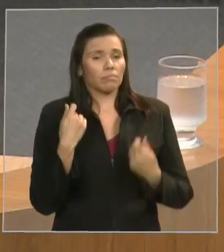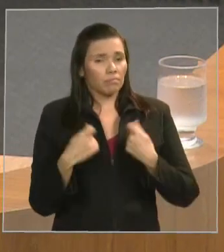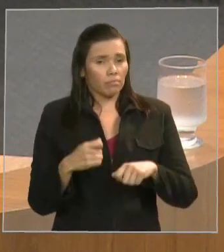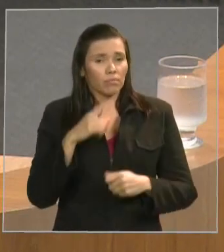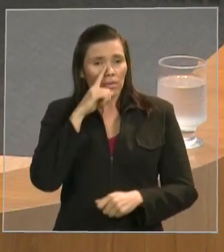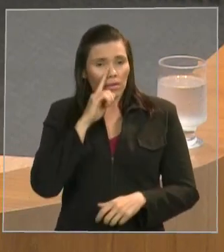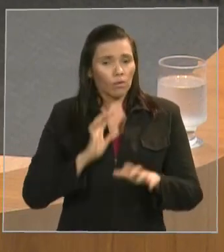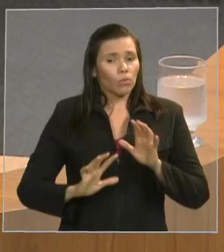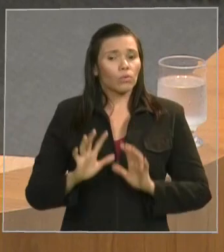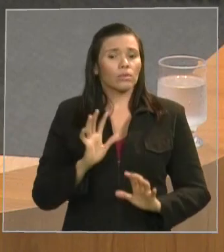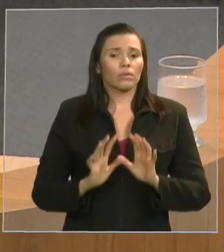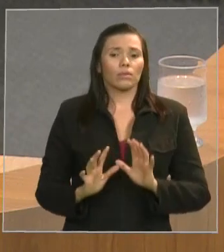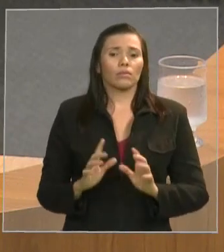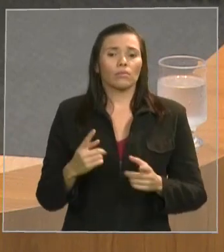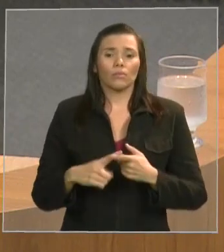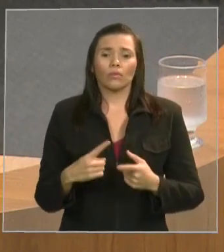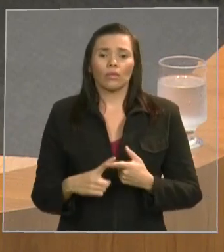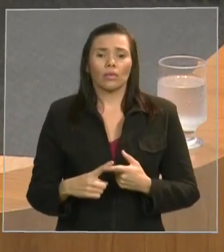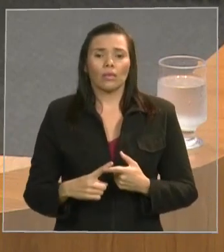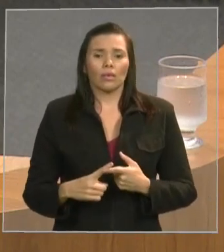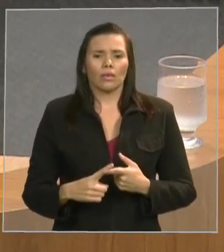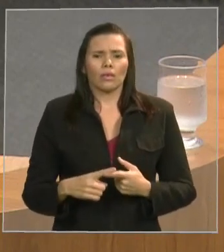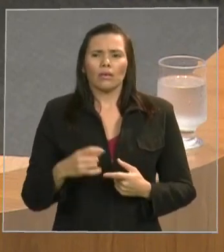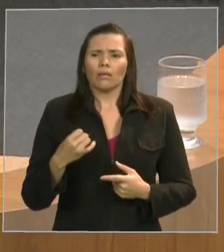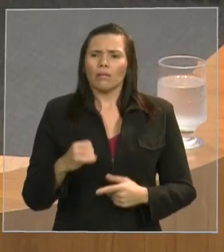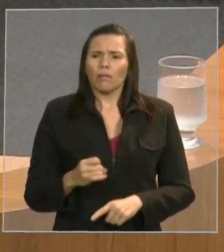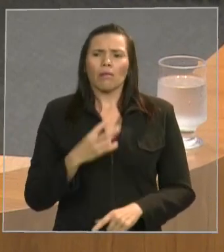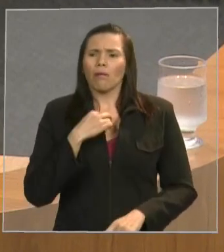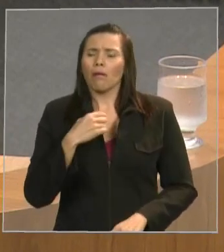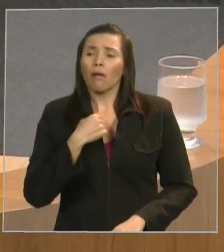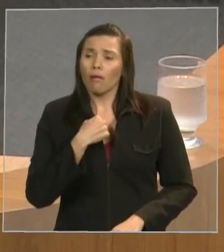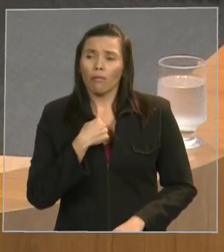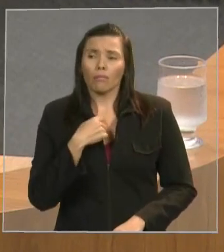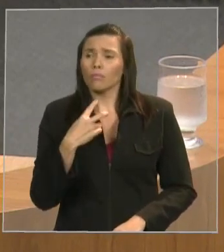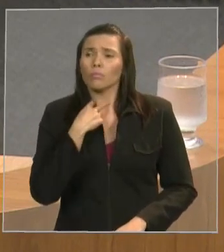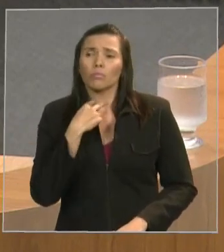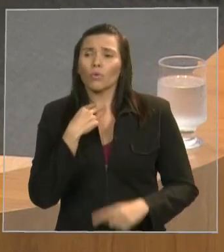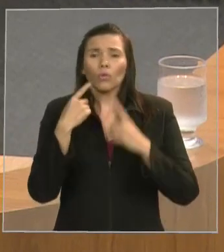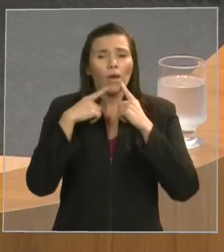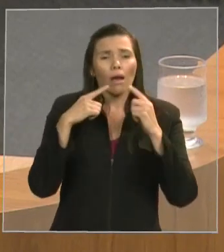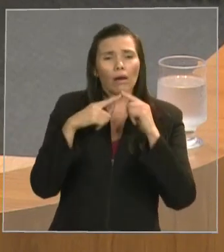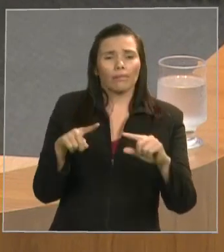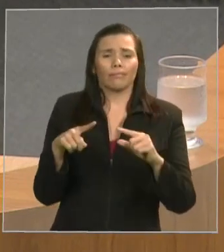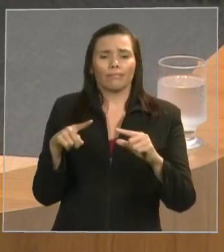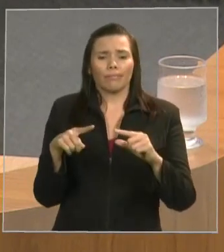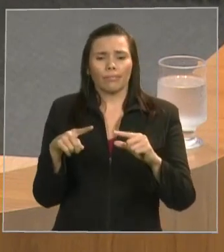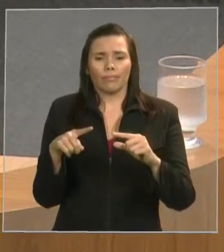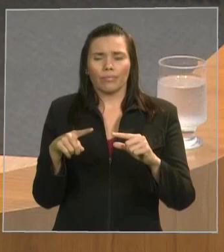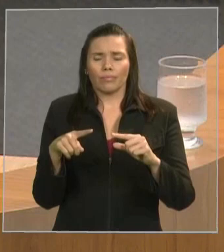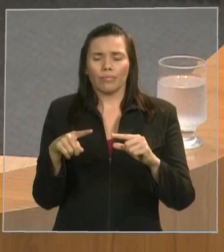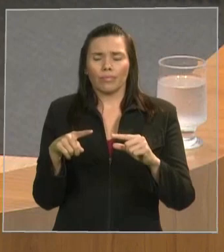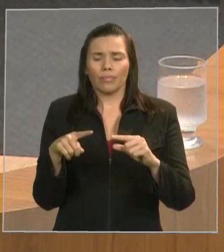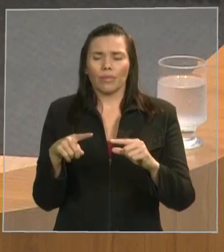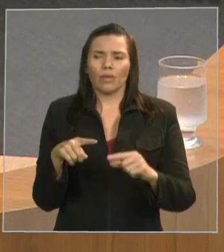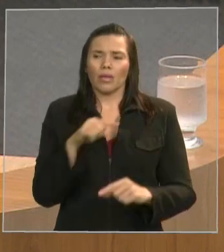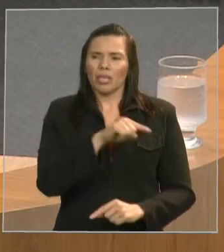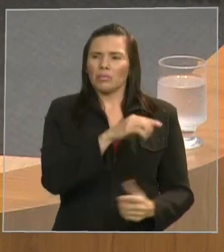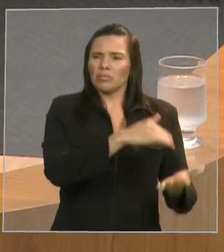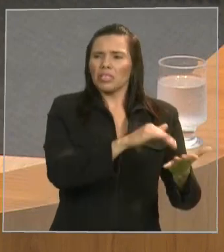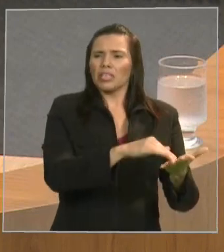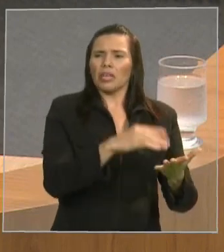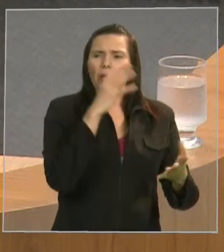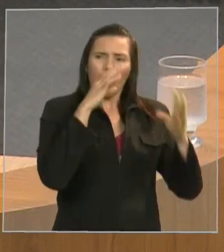nós vamos ficar impedidos de falar, presidente, nós vamos ficar proibidos de falar aqui. A nossa imunidade parlamentar vai